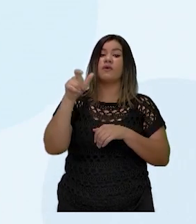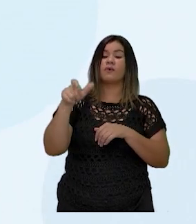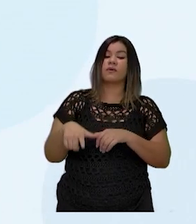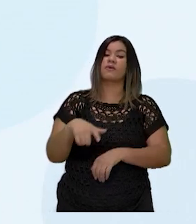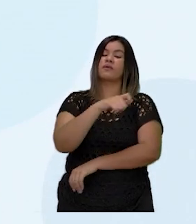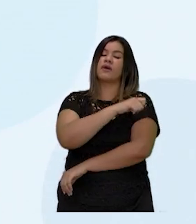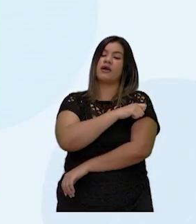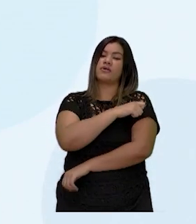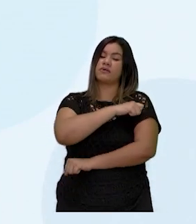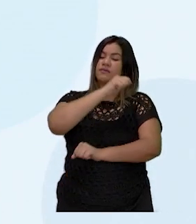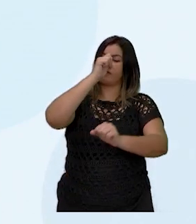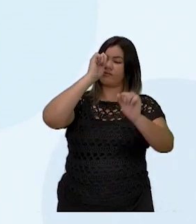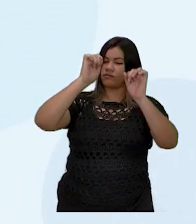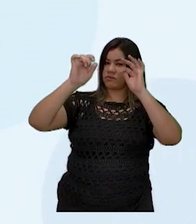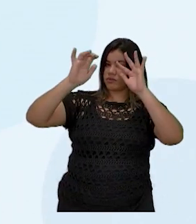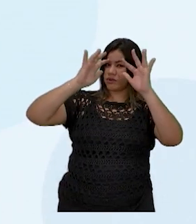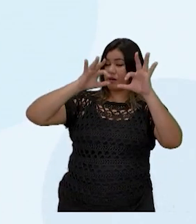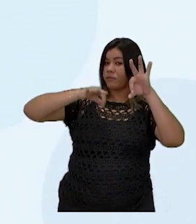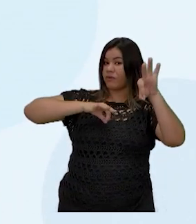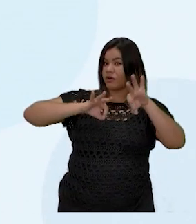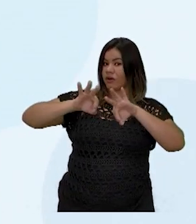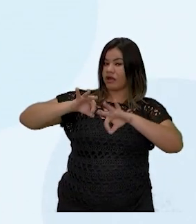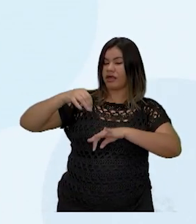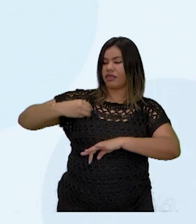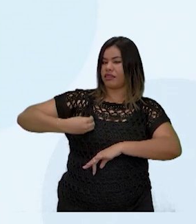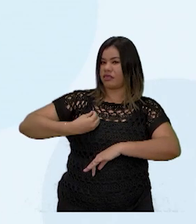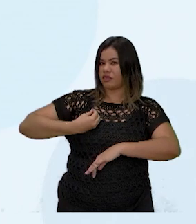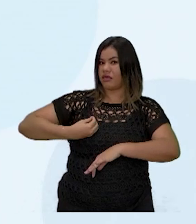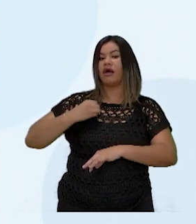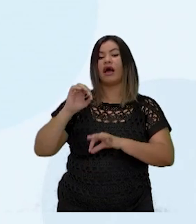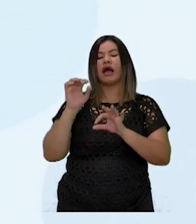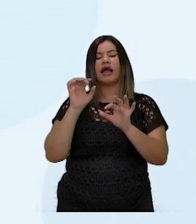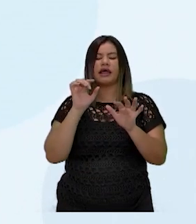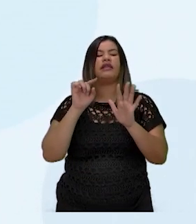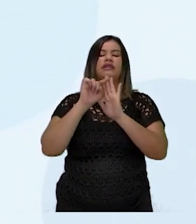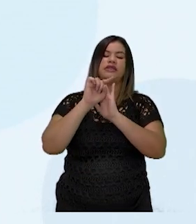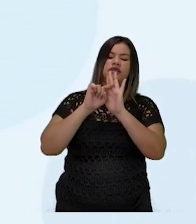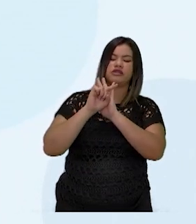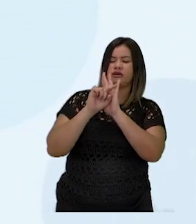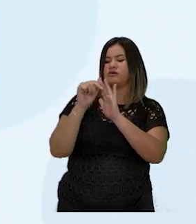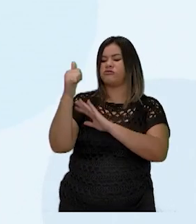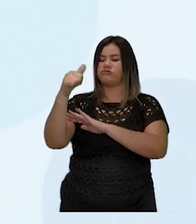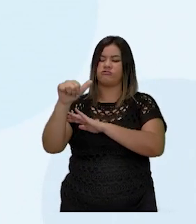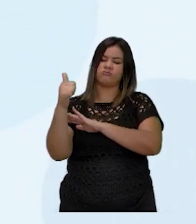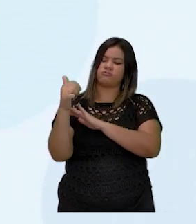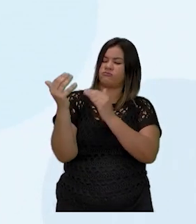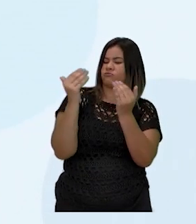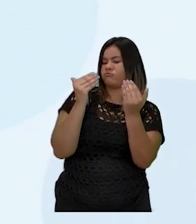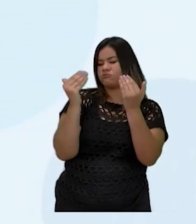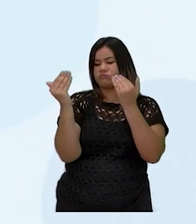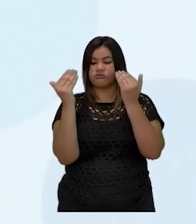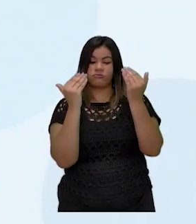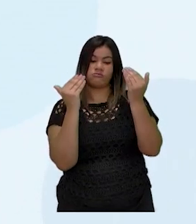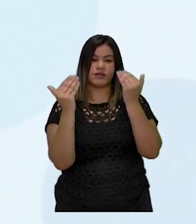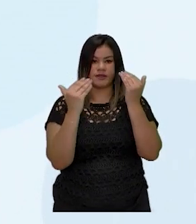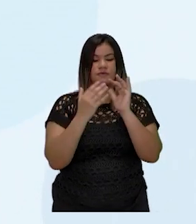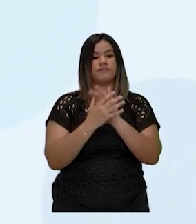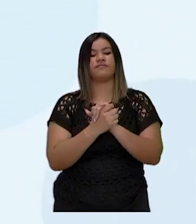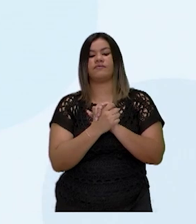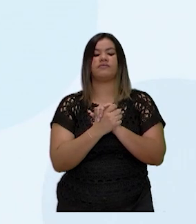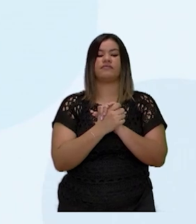Exatamente pela complexidade, porque a gente tem que considerar os 4 eixos, as habilidades dos 4 eixos, as 10 competências gerais, a formação integral